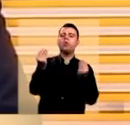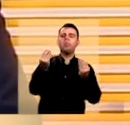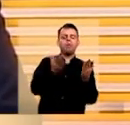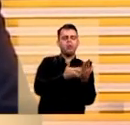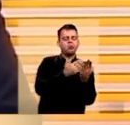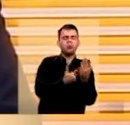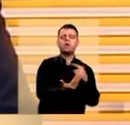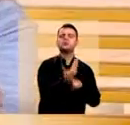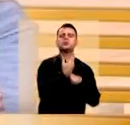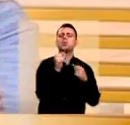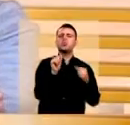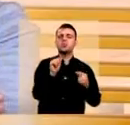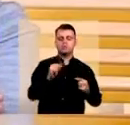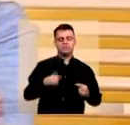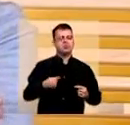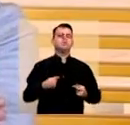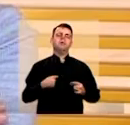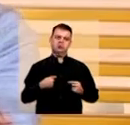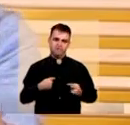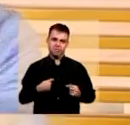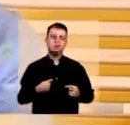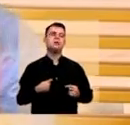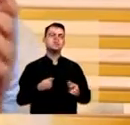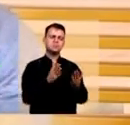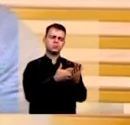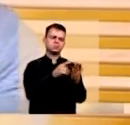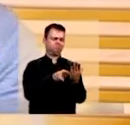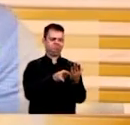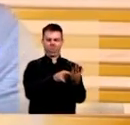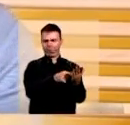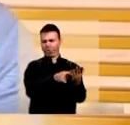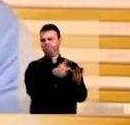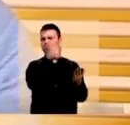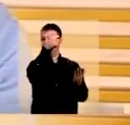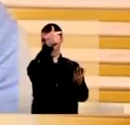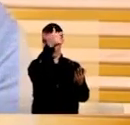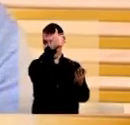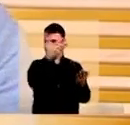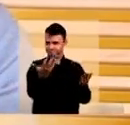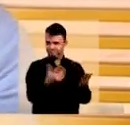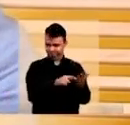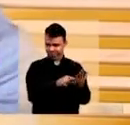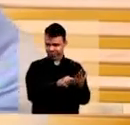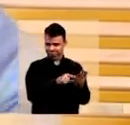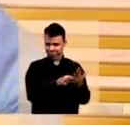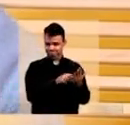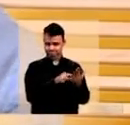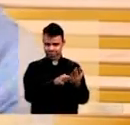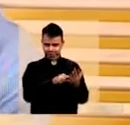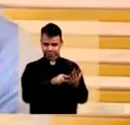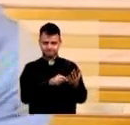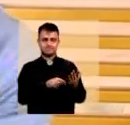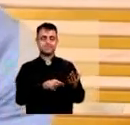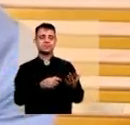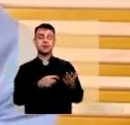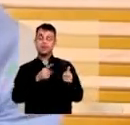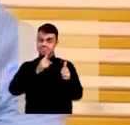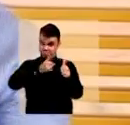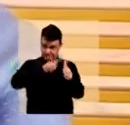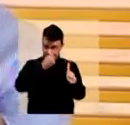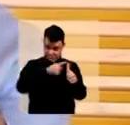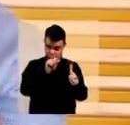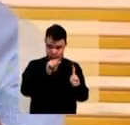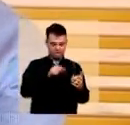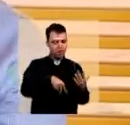de uma pessoa? A leitura é primordial, né? E a gente precisa entender que a leitura precede a escrita. Então, você